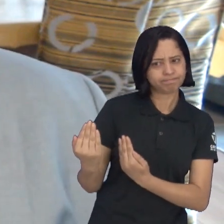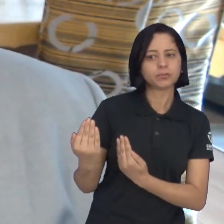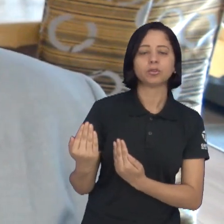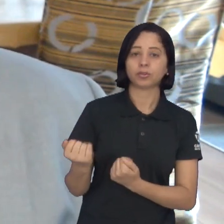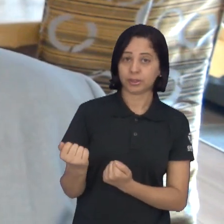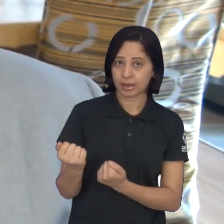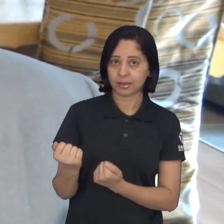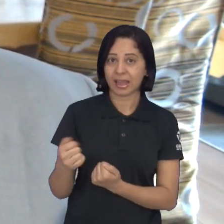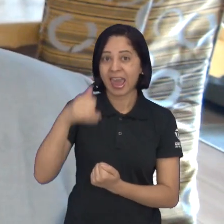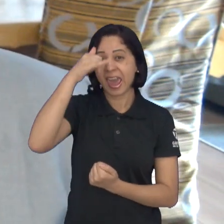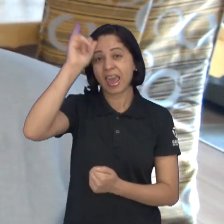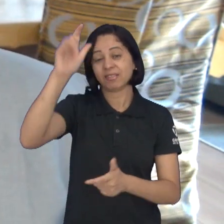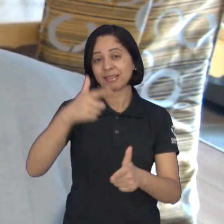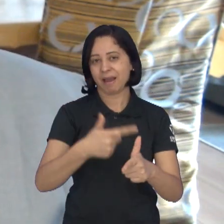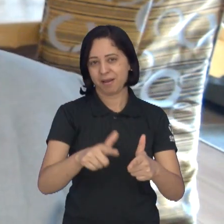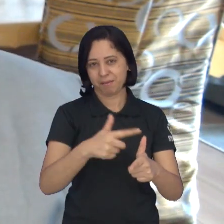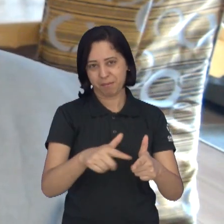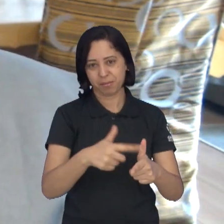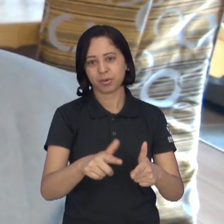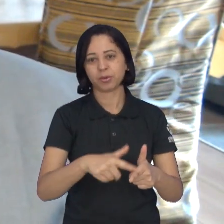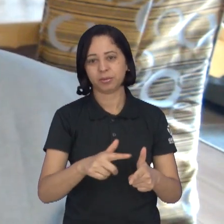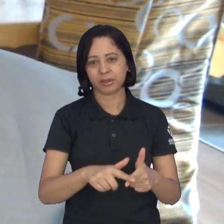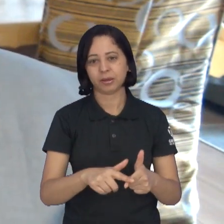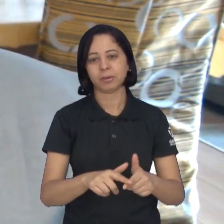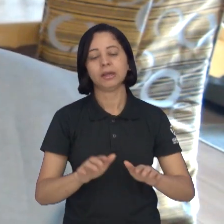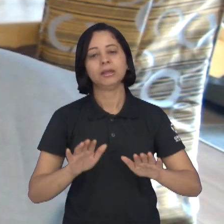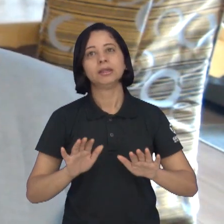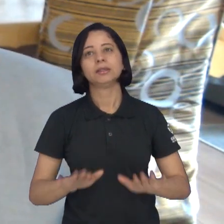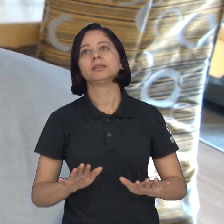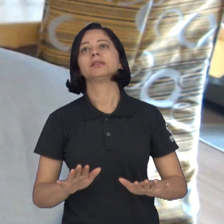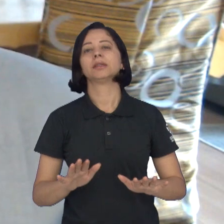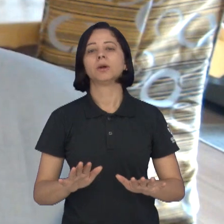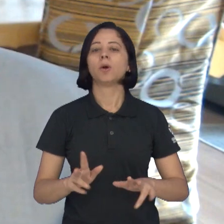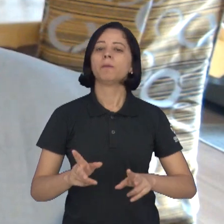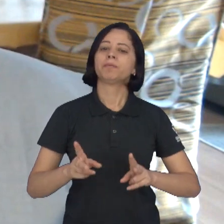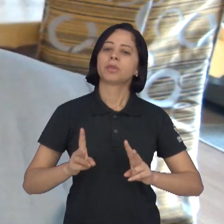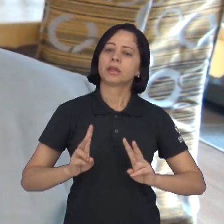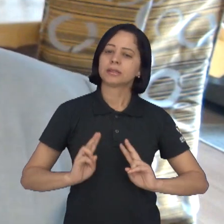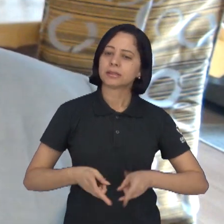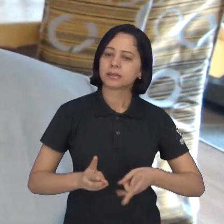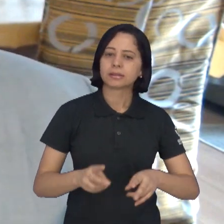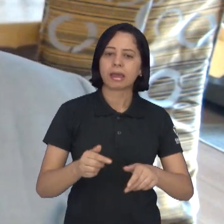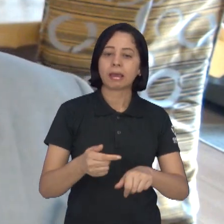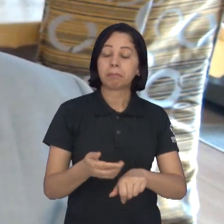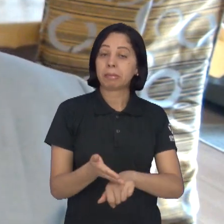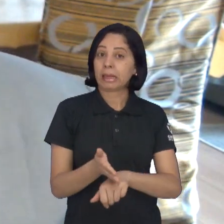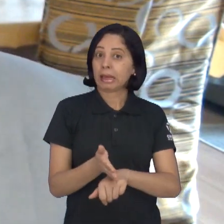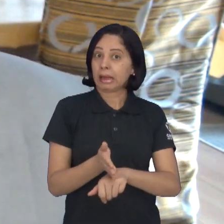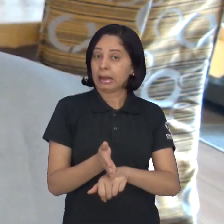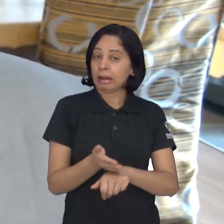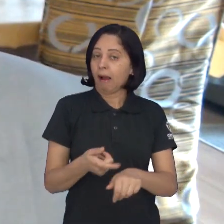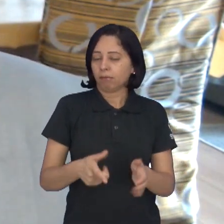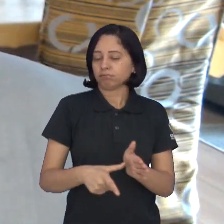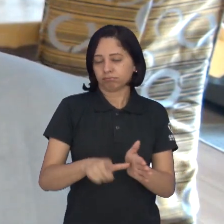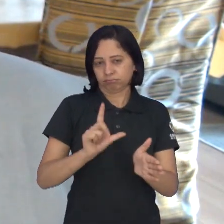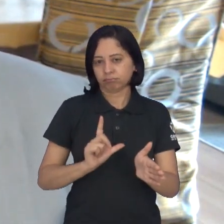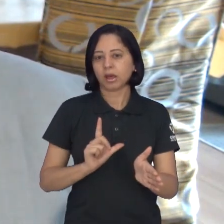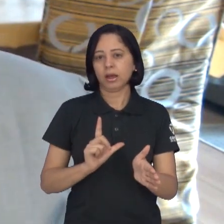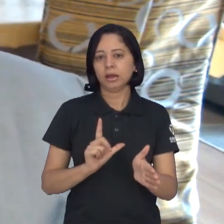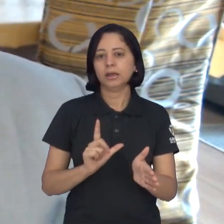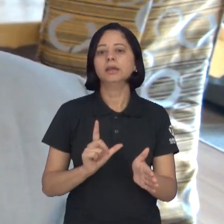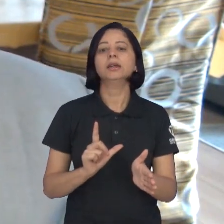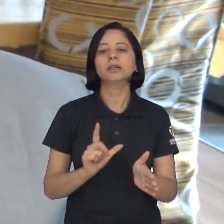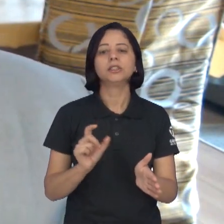uma forma de você fazer uma filtragem prévia, né, e obter um bom serviço e um bom